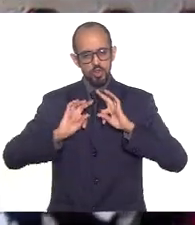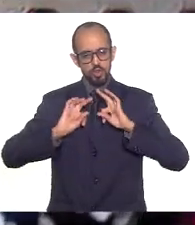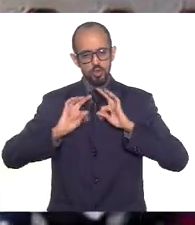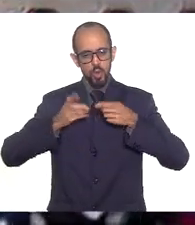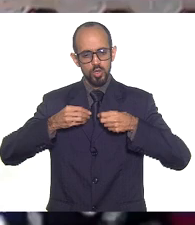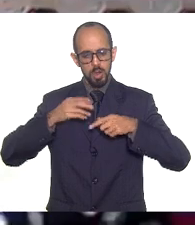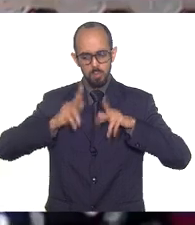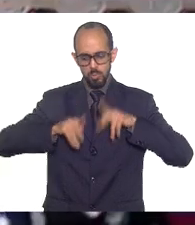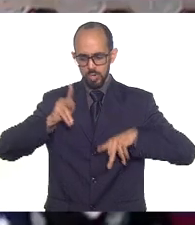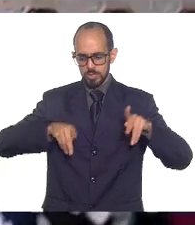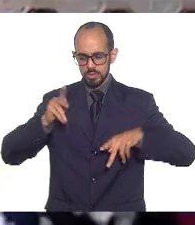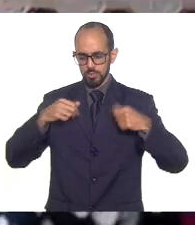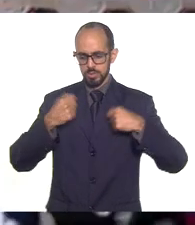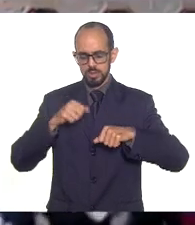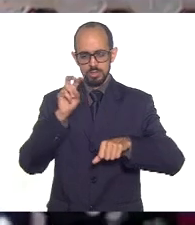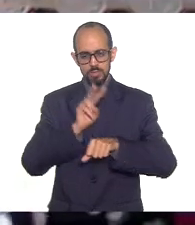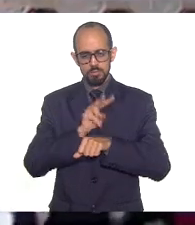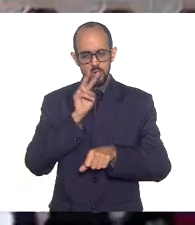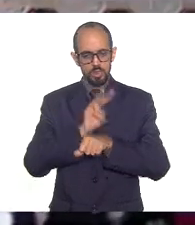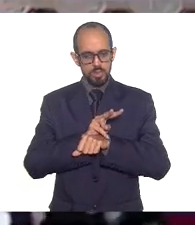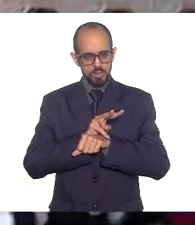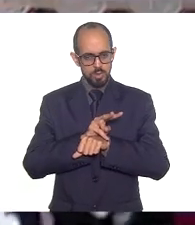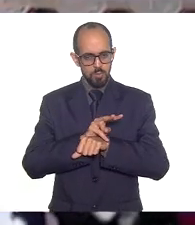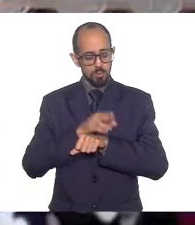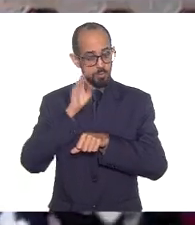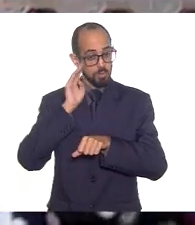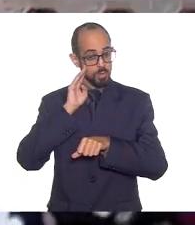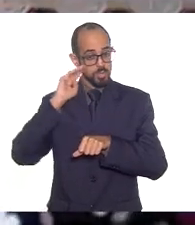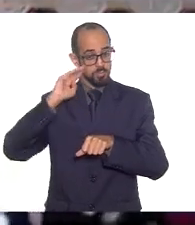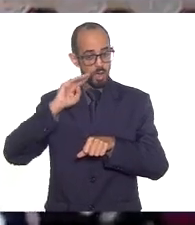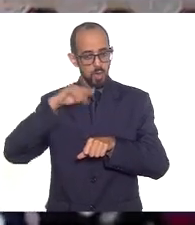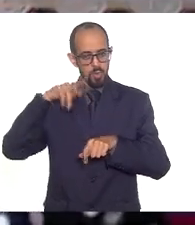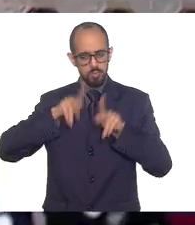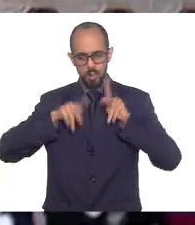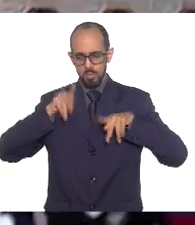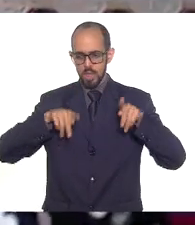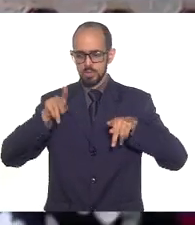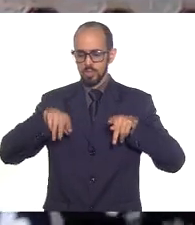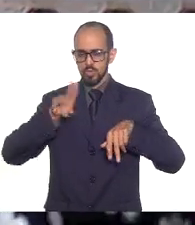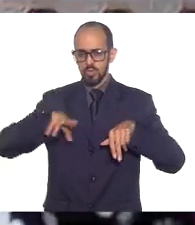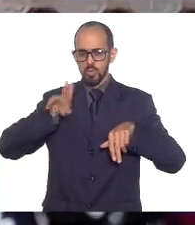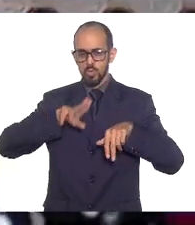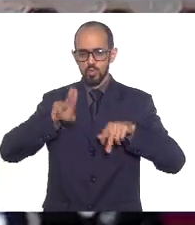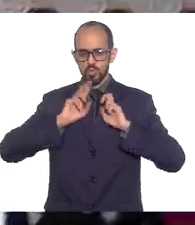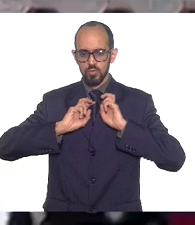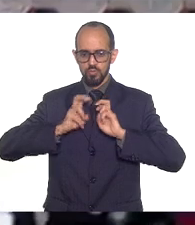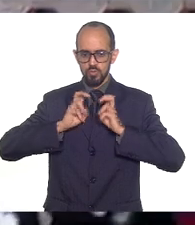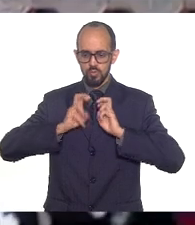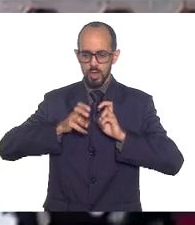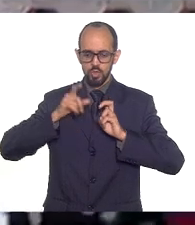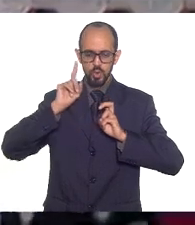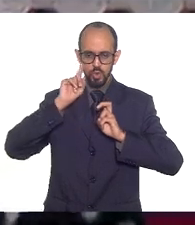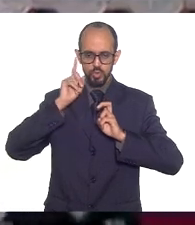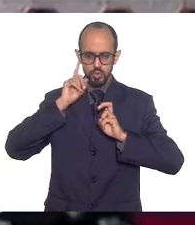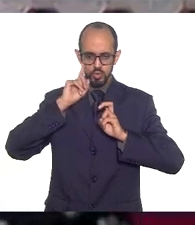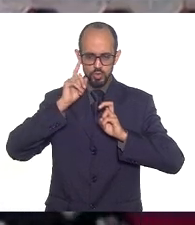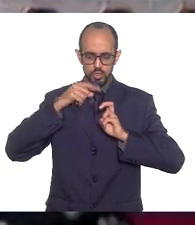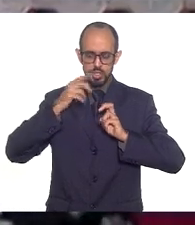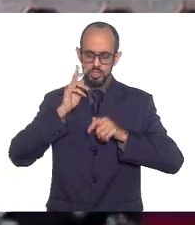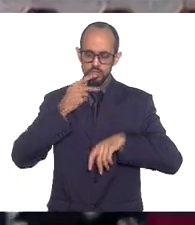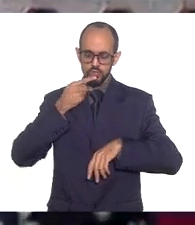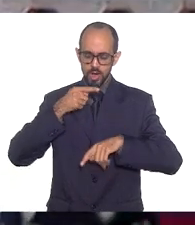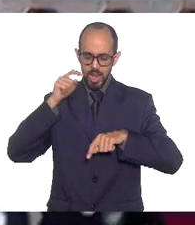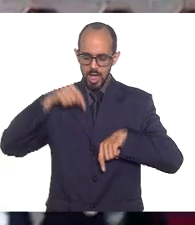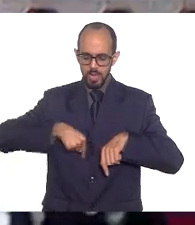precisa de fato ser protegida principalmente a população que faz uso do sistema Ferroviário diariamente a gente fala sobre